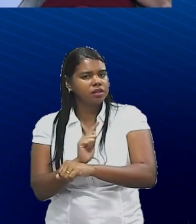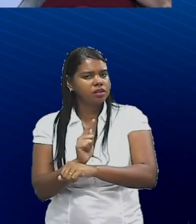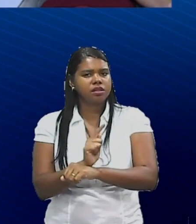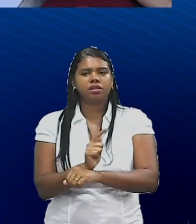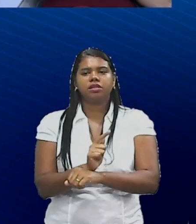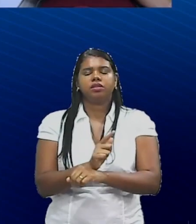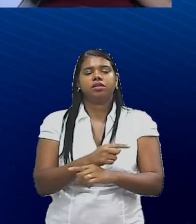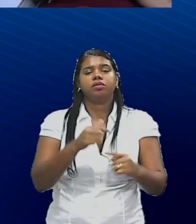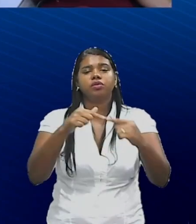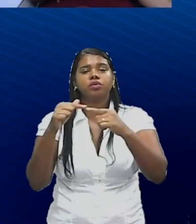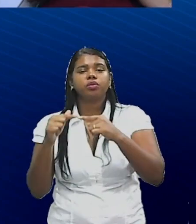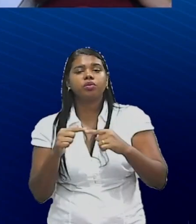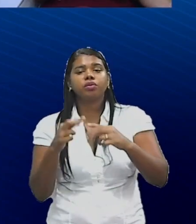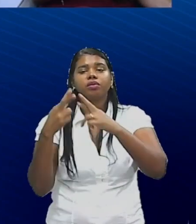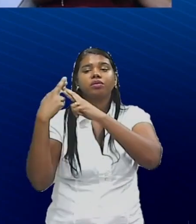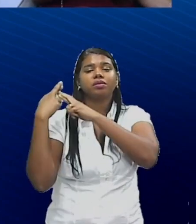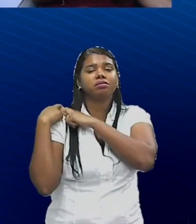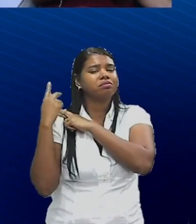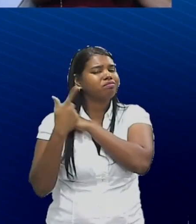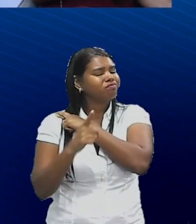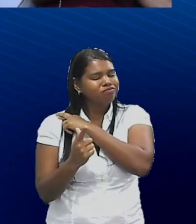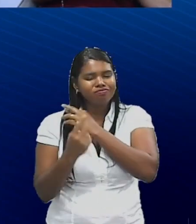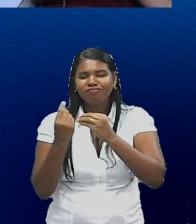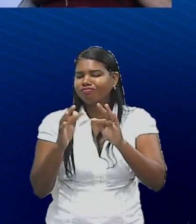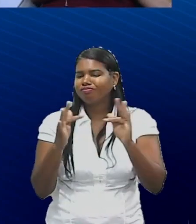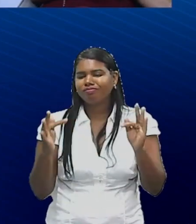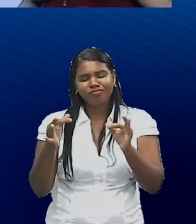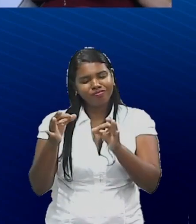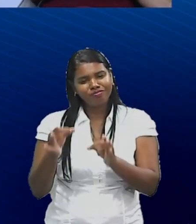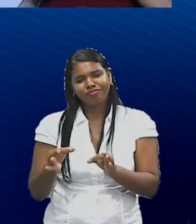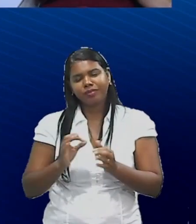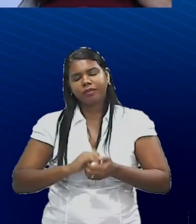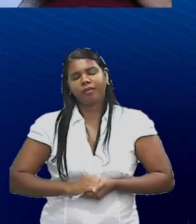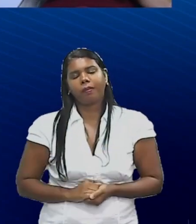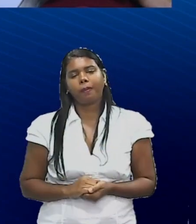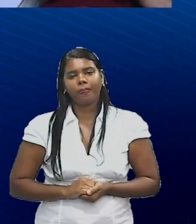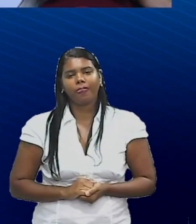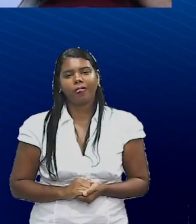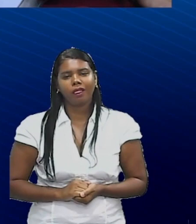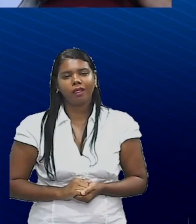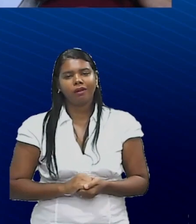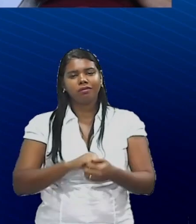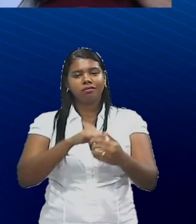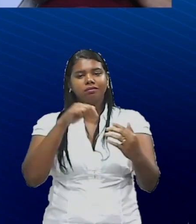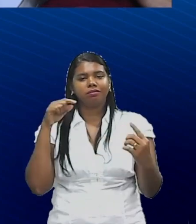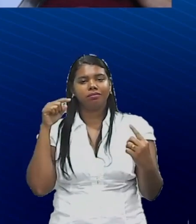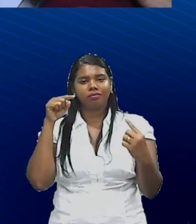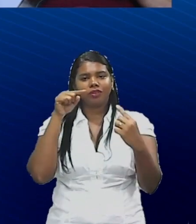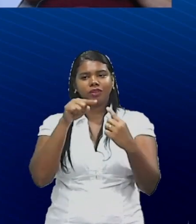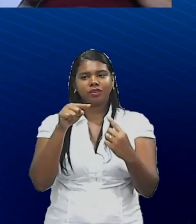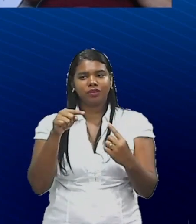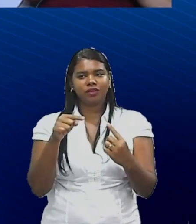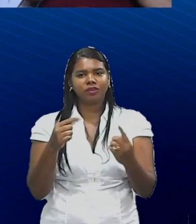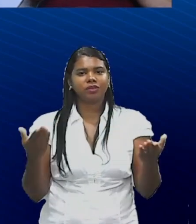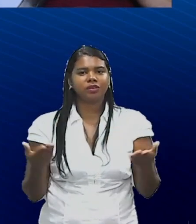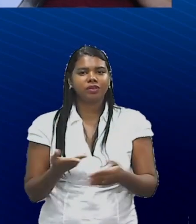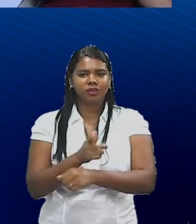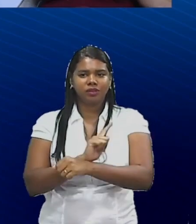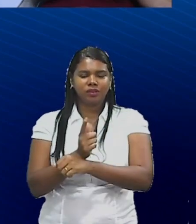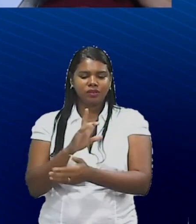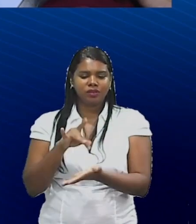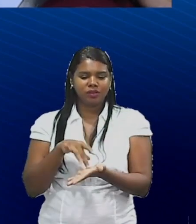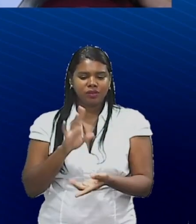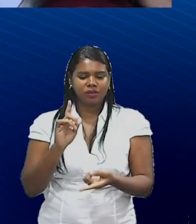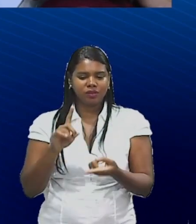estiverem comprometidos, não vai funcionar, tá? Então, o objetivo da gestão da qualidade total é o